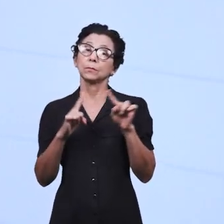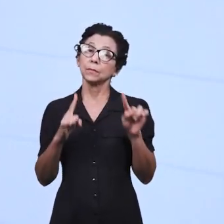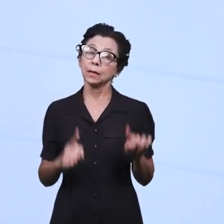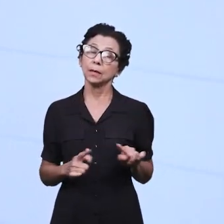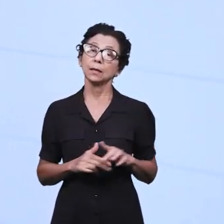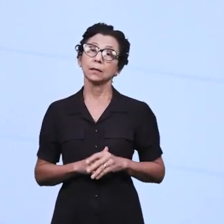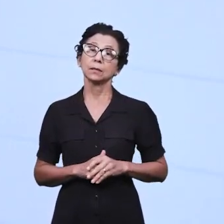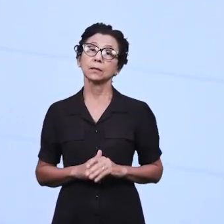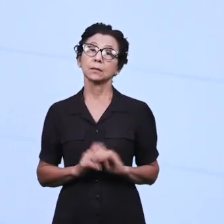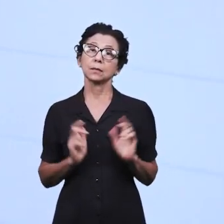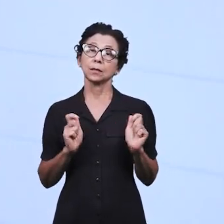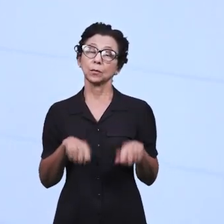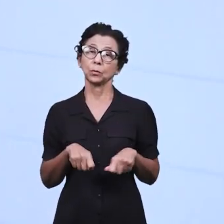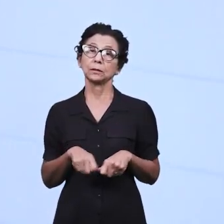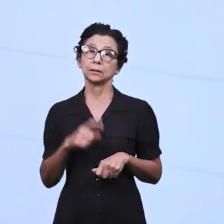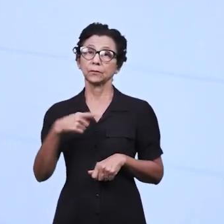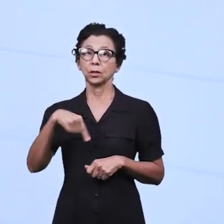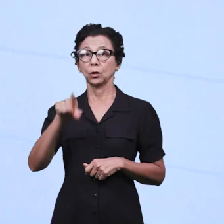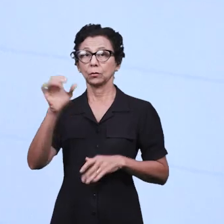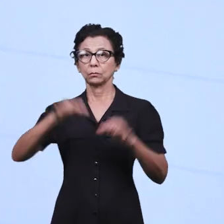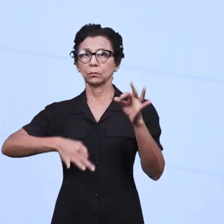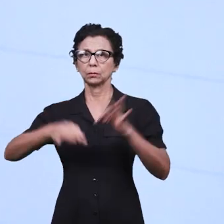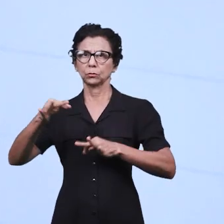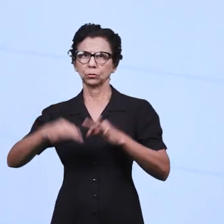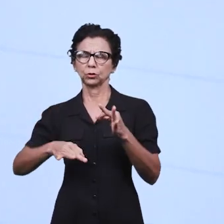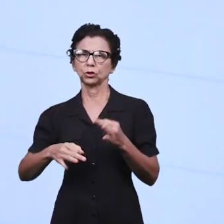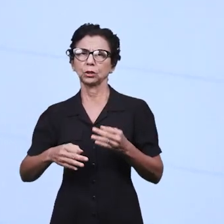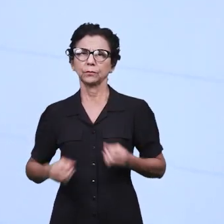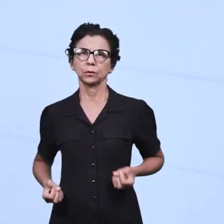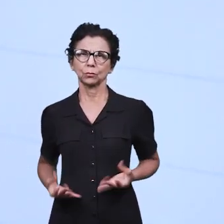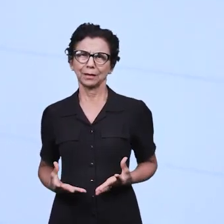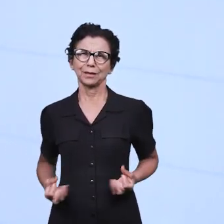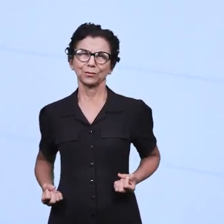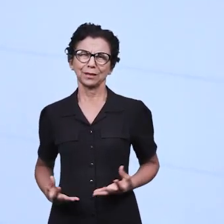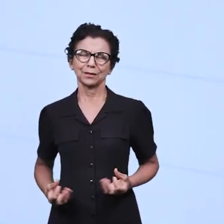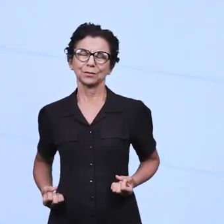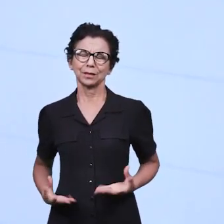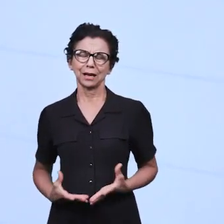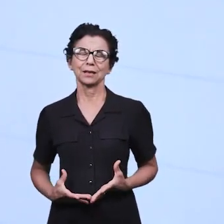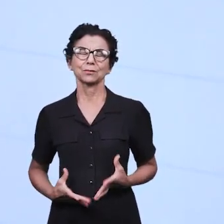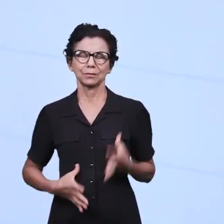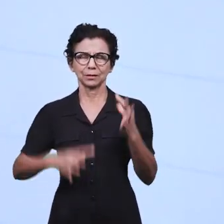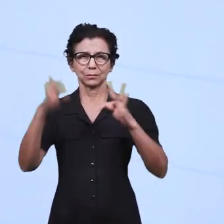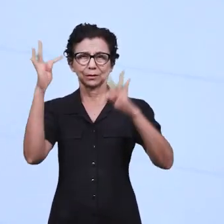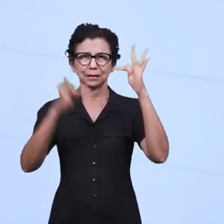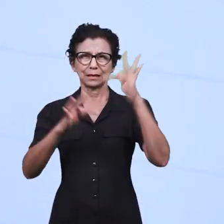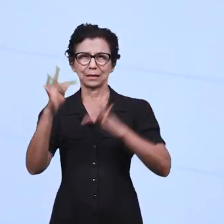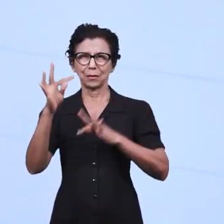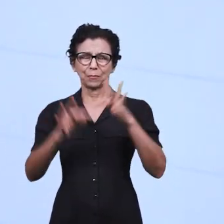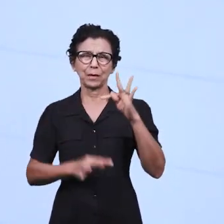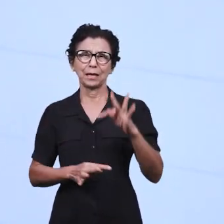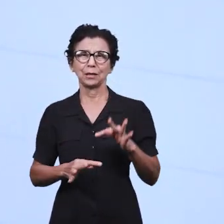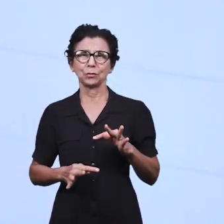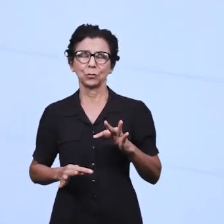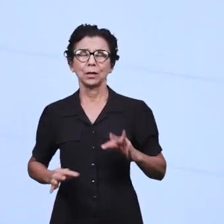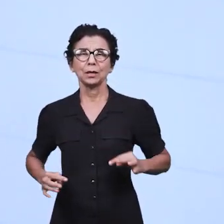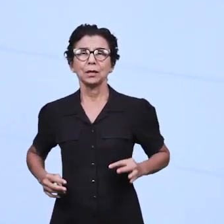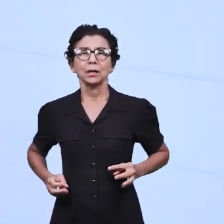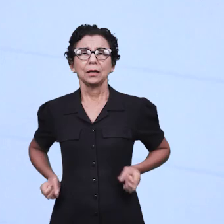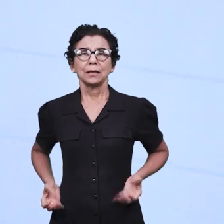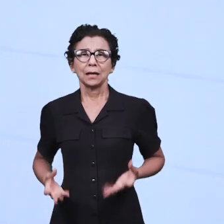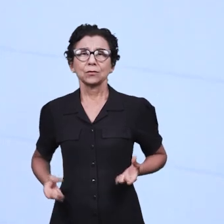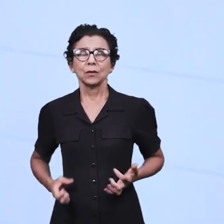é possível provar judicialmente, provando que existe um gasto excessivo para o tratamento, mesmo que ultrapasse 1/4 do salário mínimo